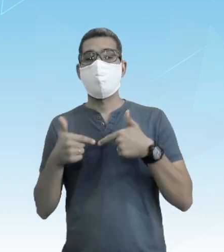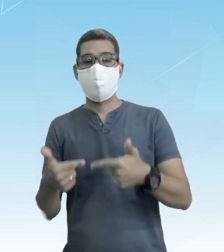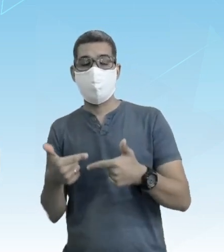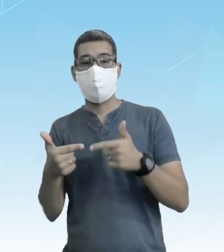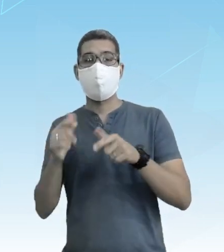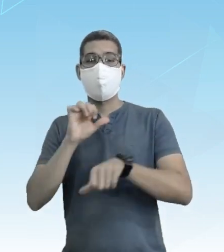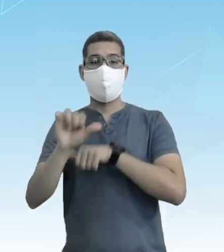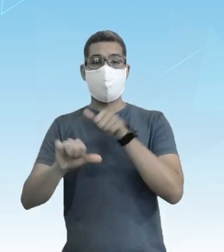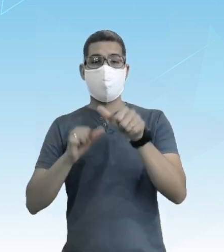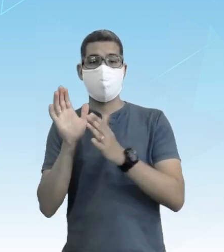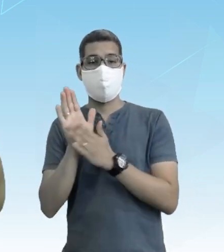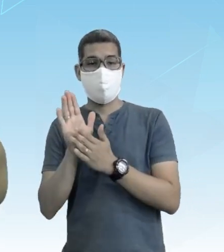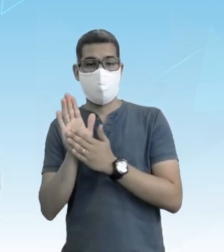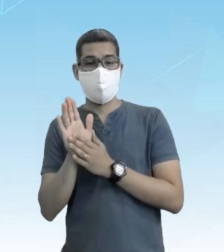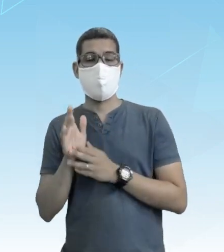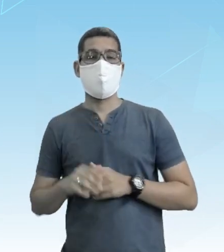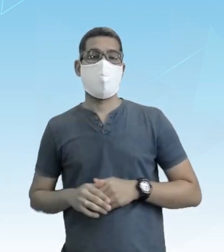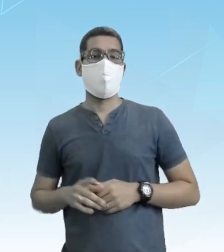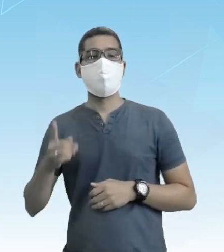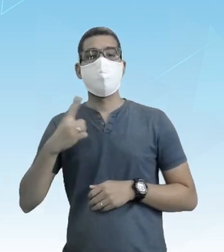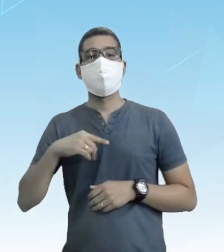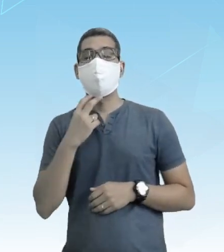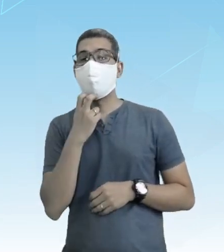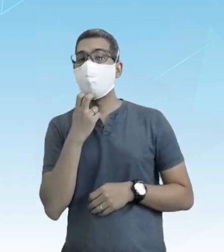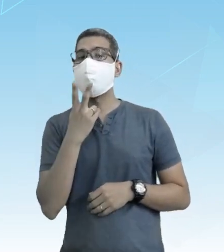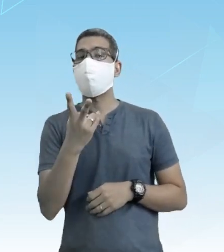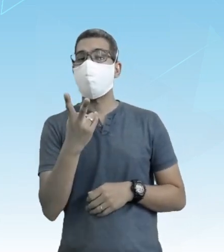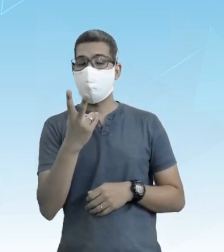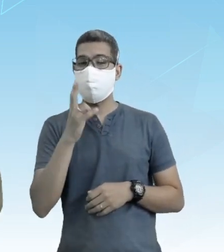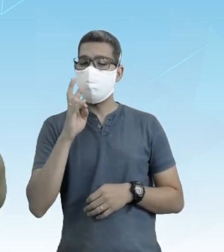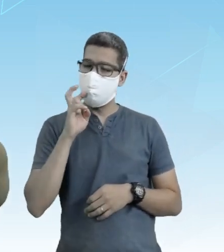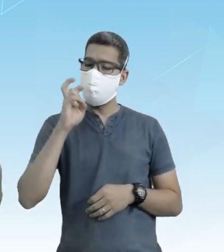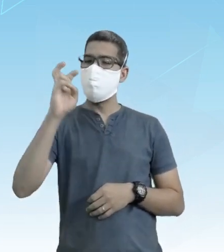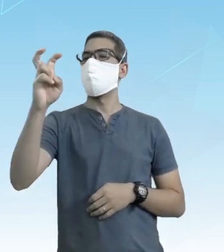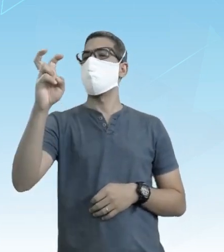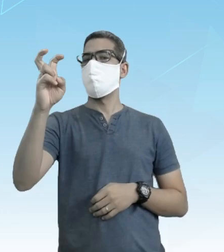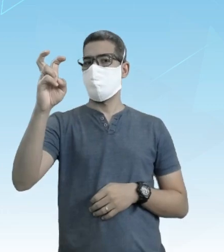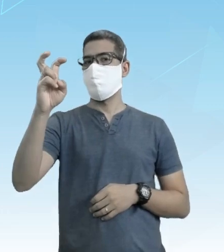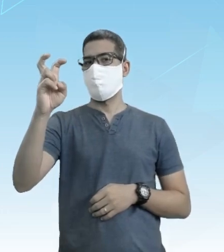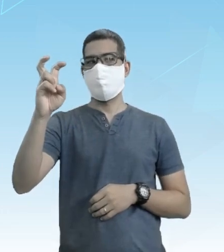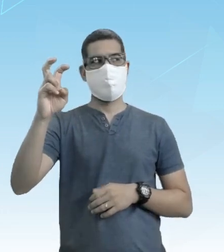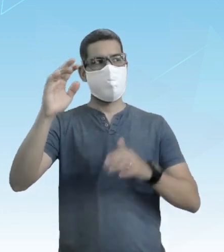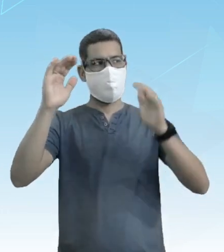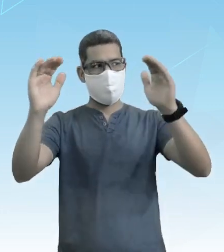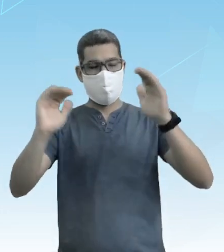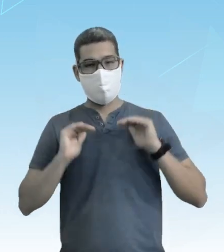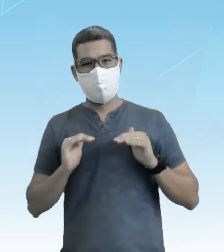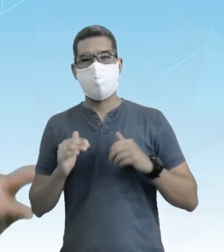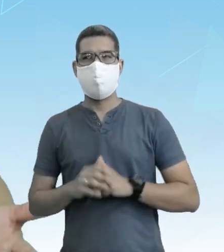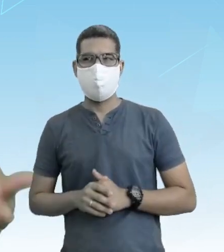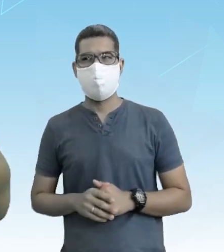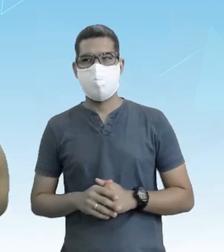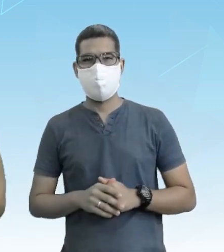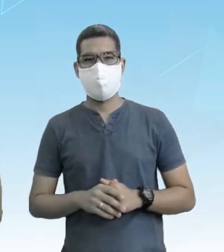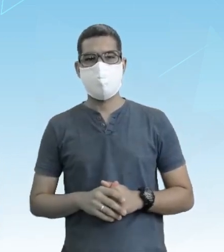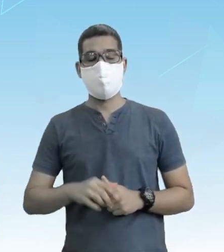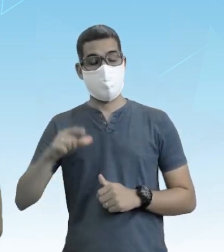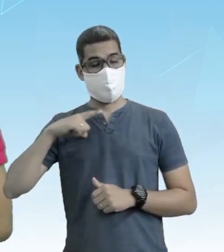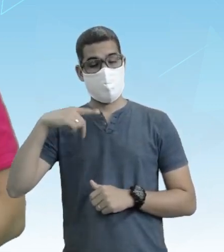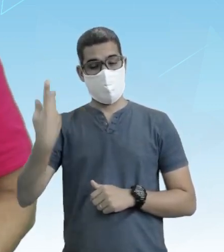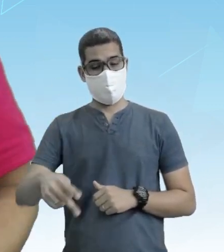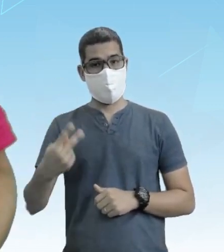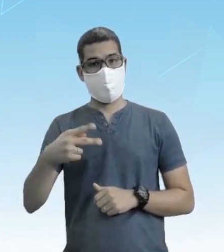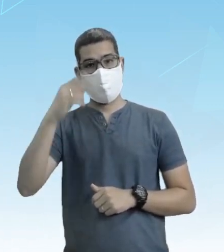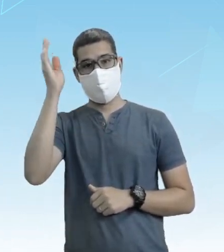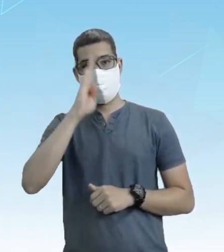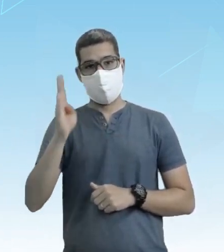mudança, fazer valer a nossa voz, o nosso grito, o nosso direito como cidadãos da República Federativa do